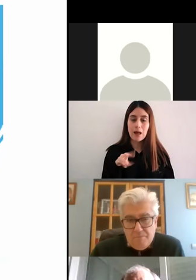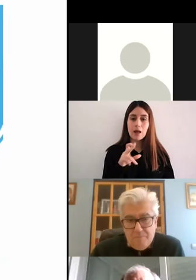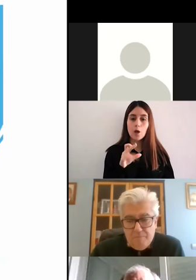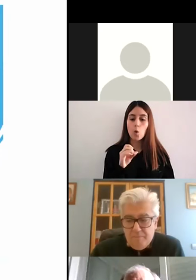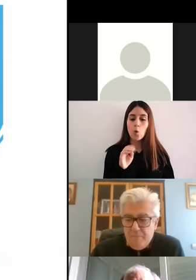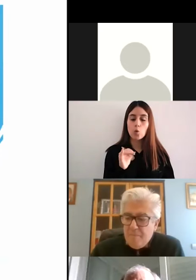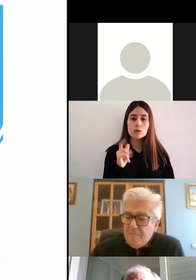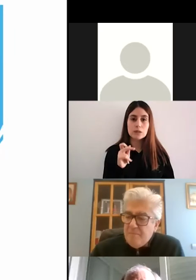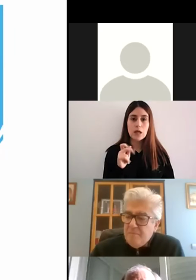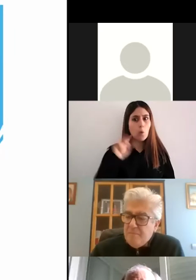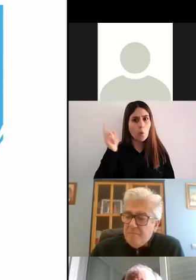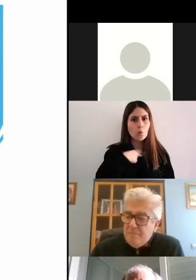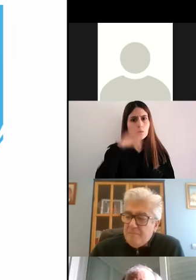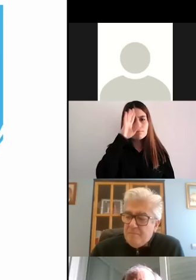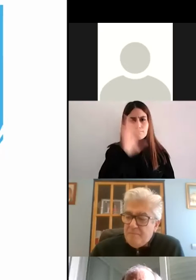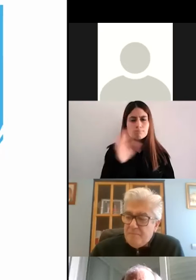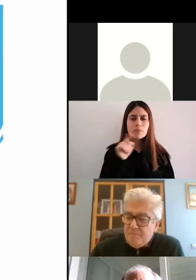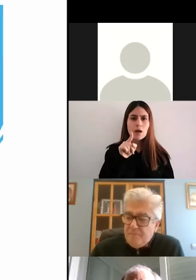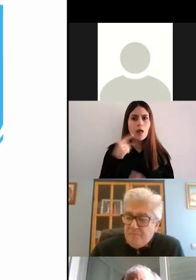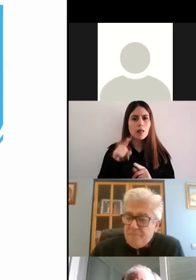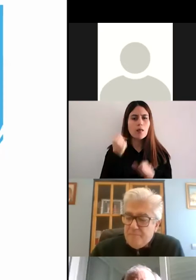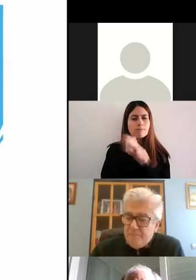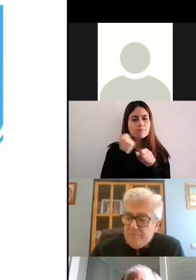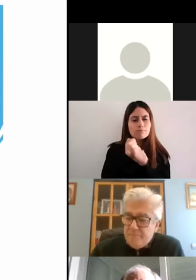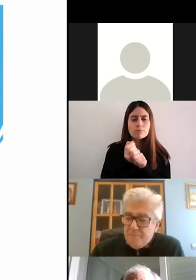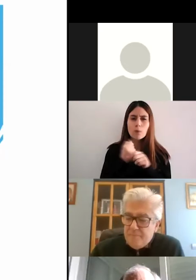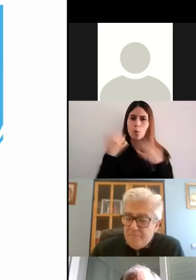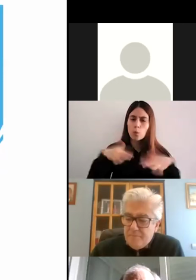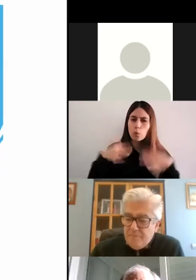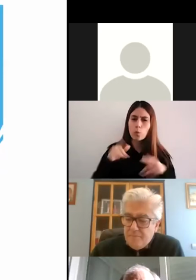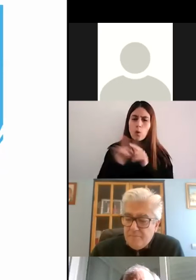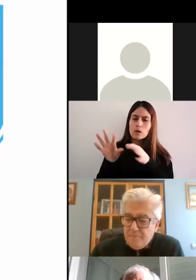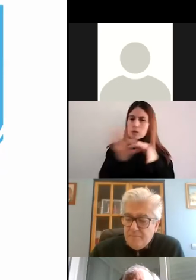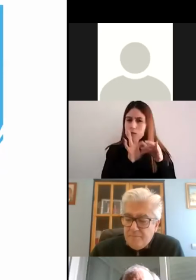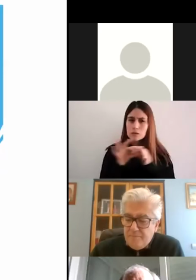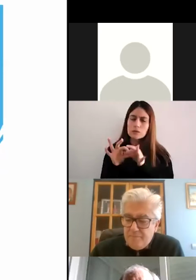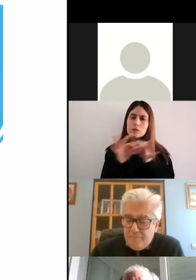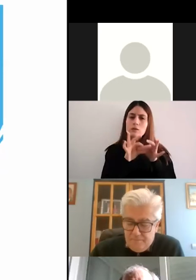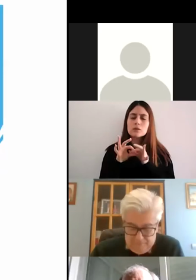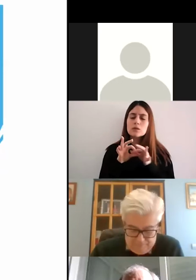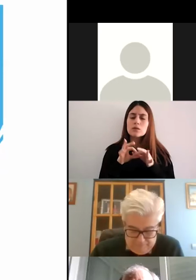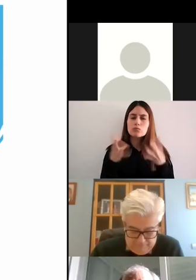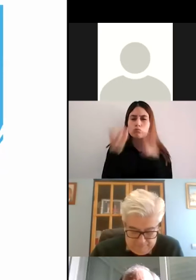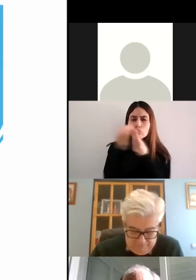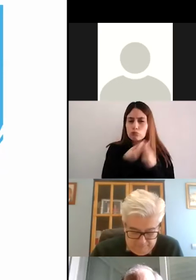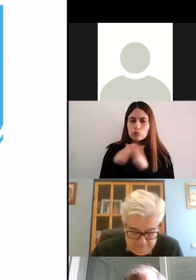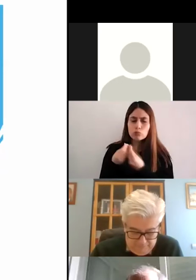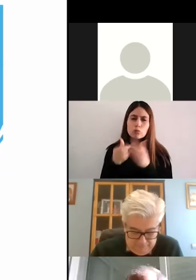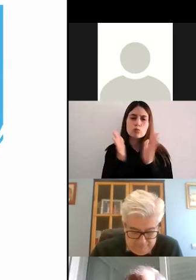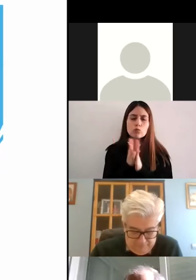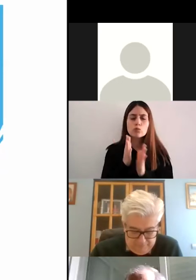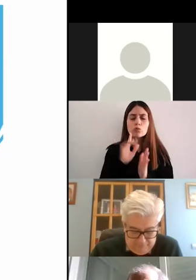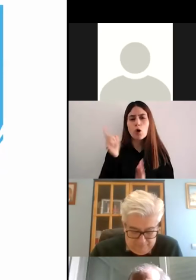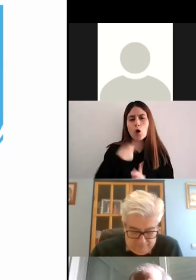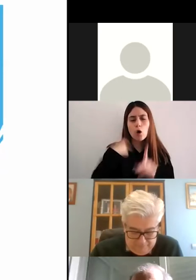papel decisivo de agregação e de catalisador de tudo aquilo que nós temos vindo